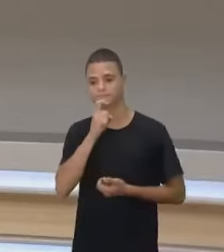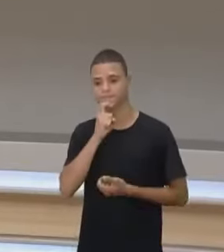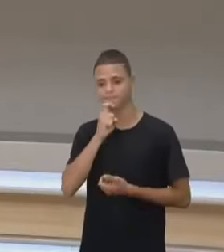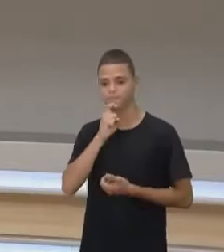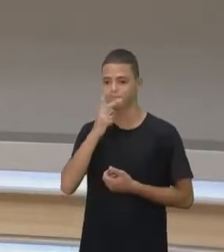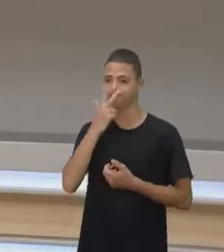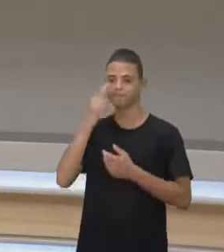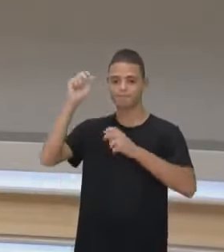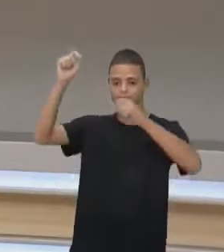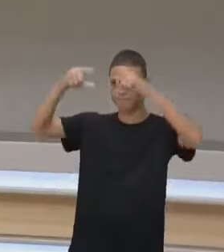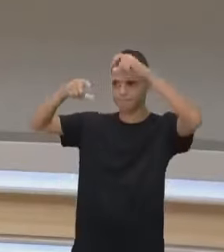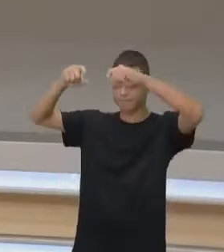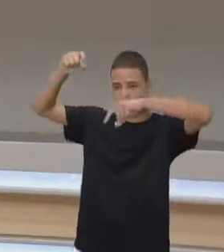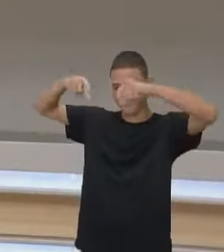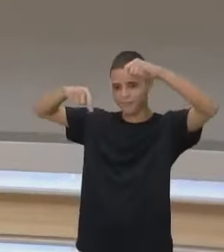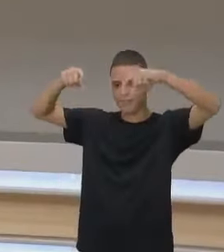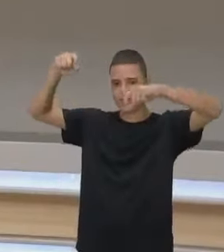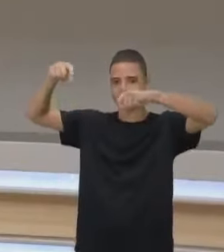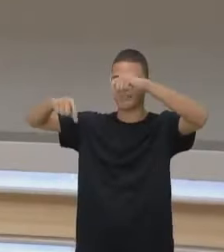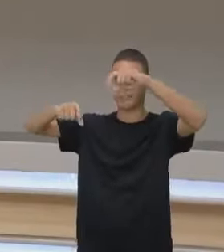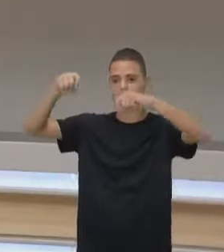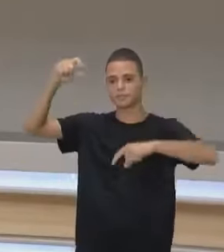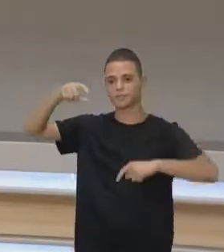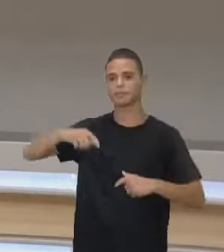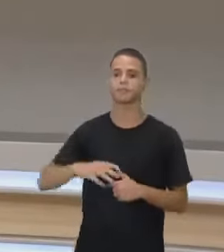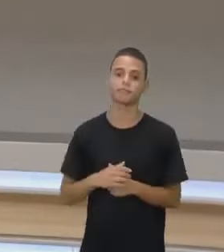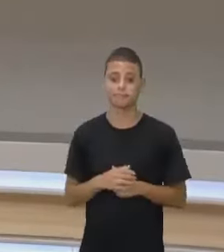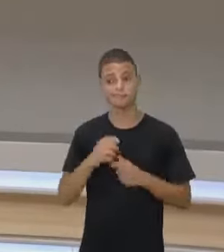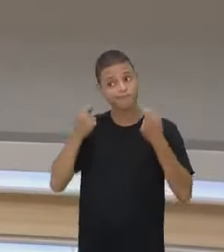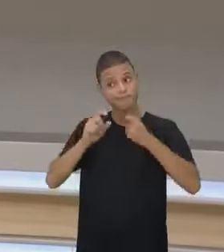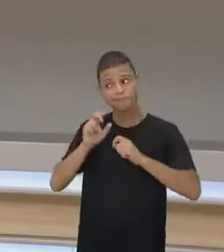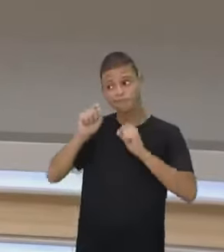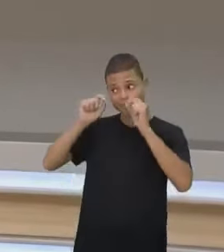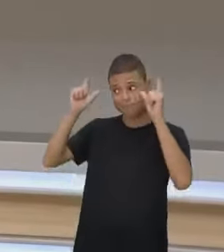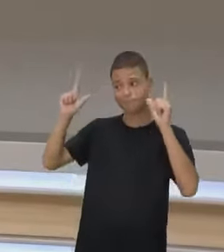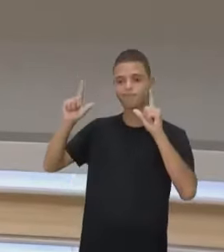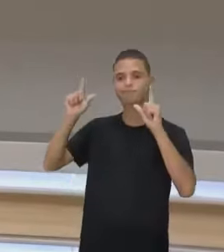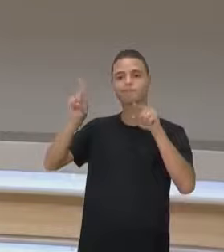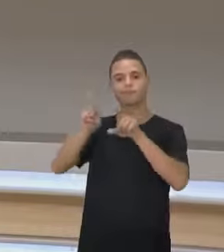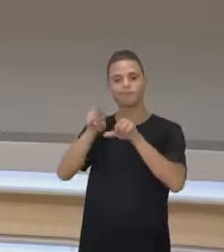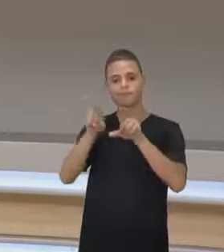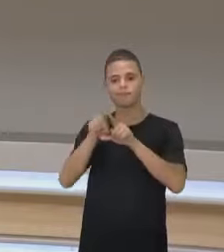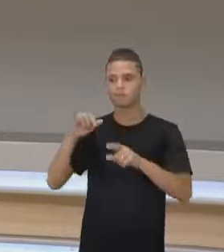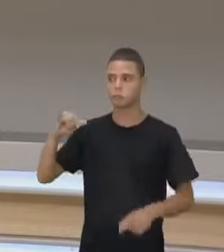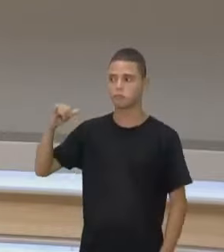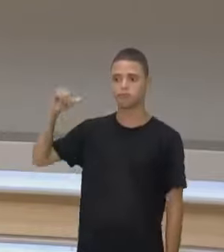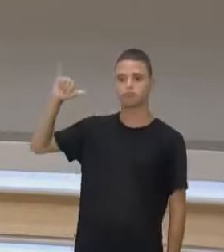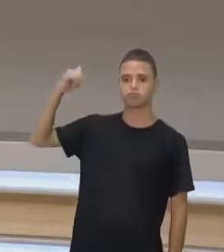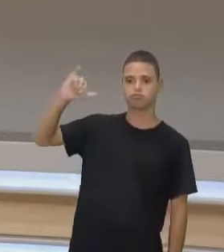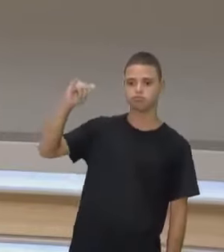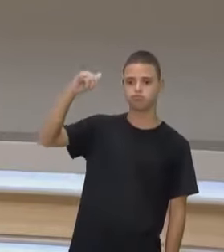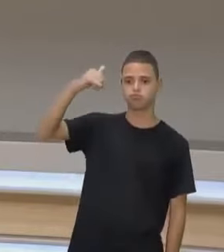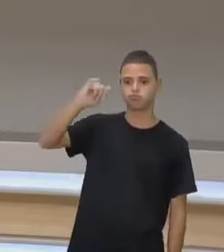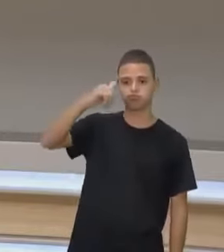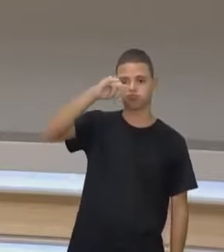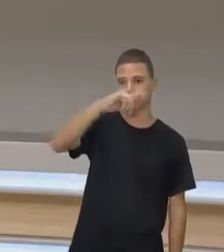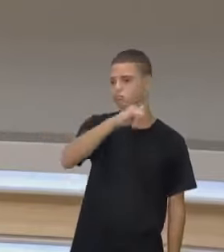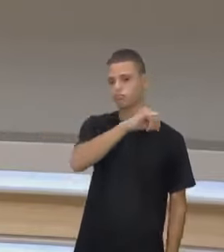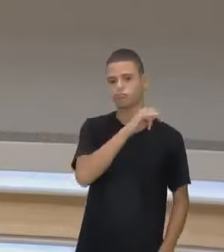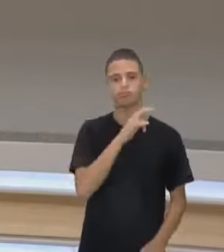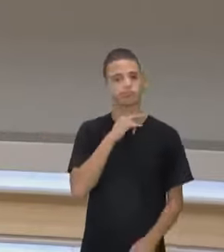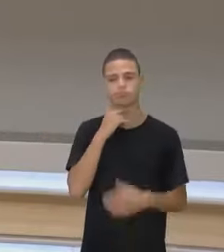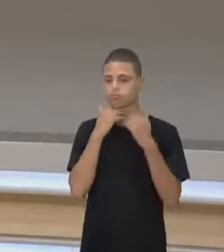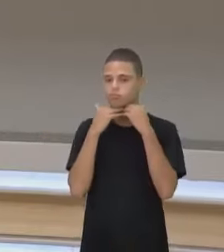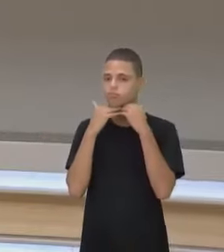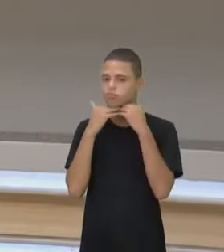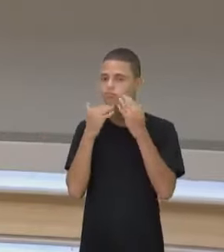granizo. Então, são as nuvens que a gente precisa tomar bastante atenção. Avião, inclusive, não voa dentro de cumulonimbo. O pessoal tem o radar lá,